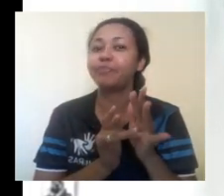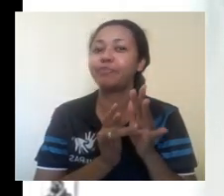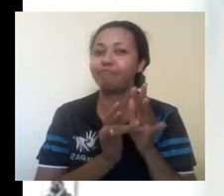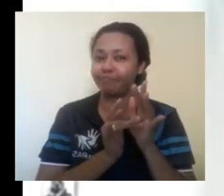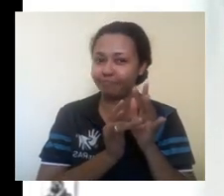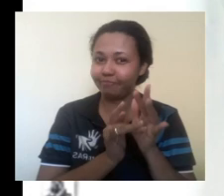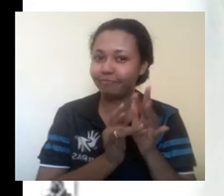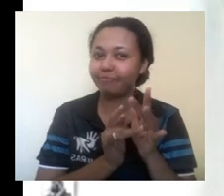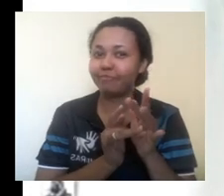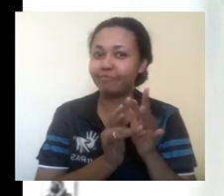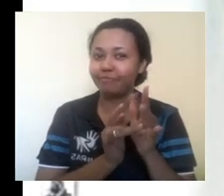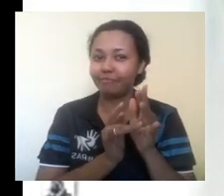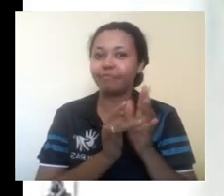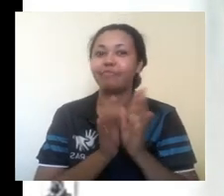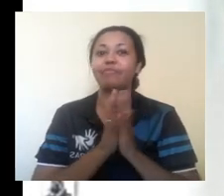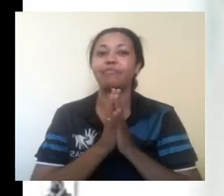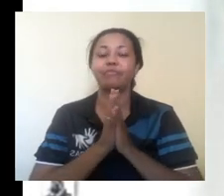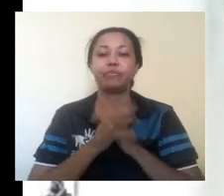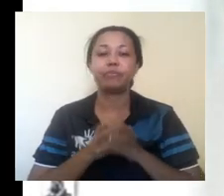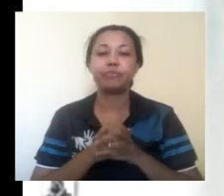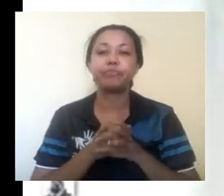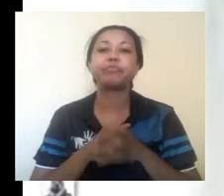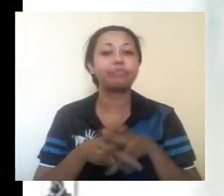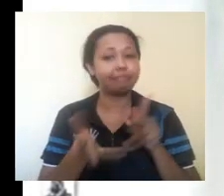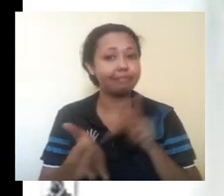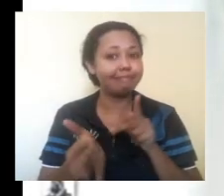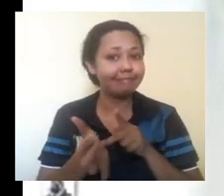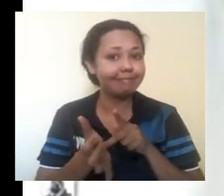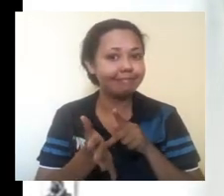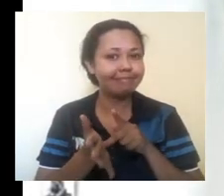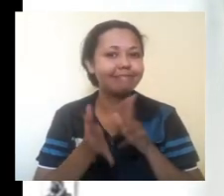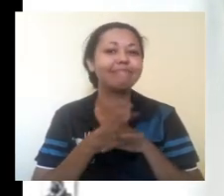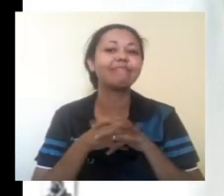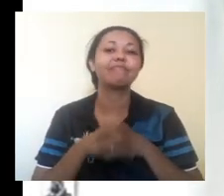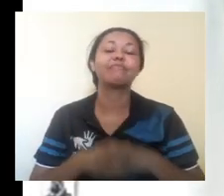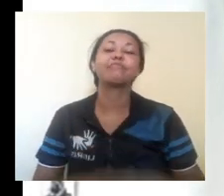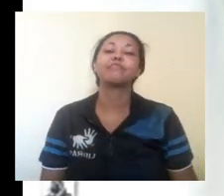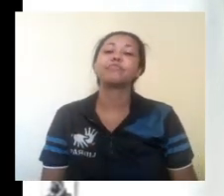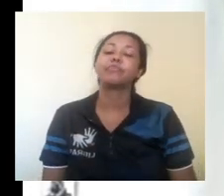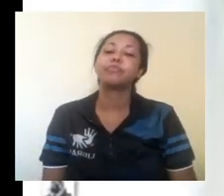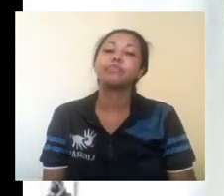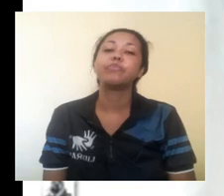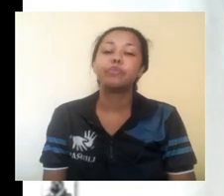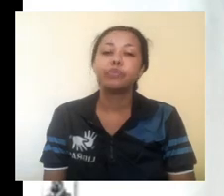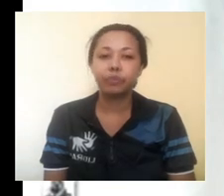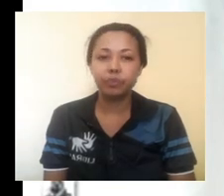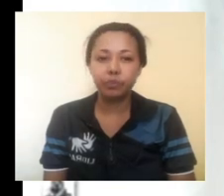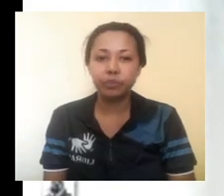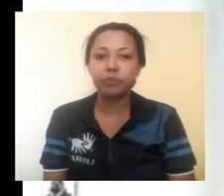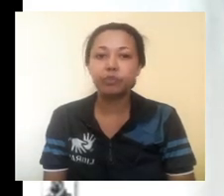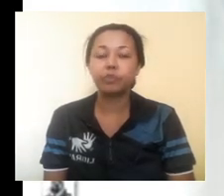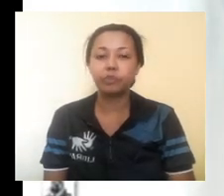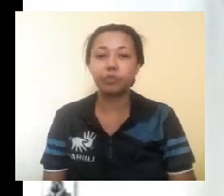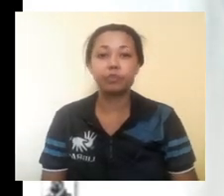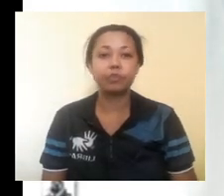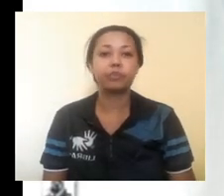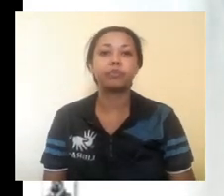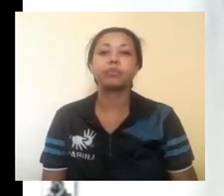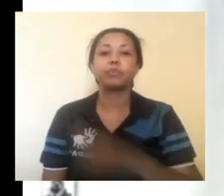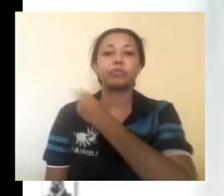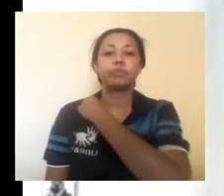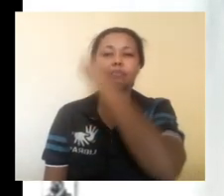Maria tinha por volta de 12, 13 anos, né? Na nossa geração hoje ela era uma adolescente, era uma menina, e ela aceitou o desafio do